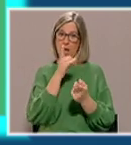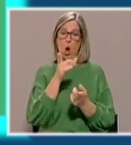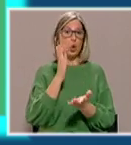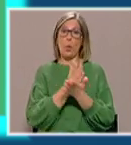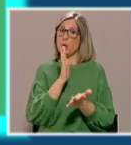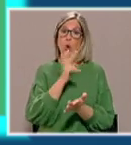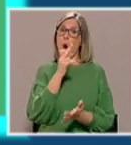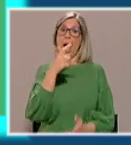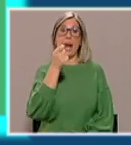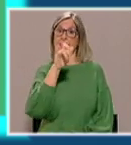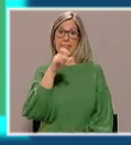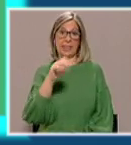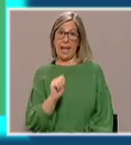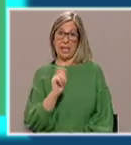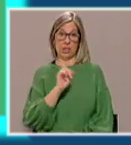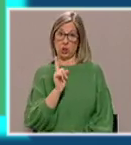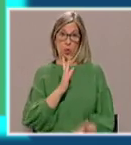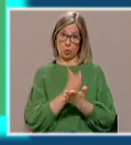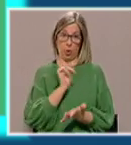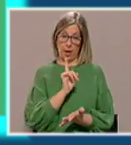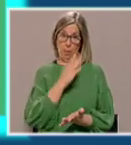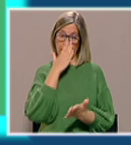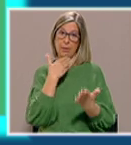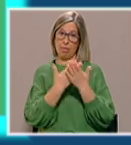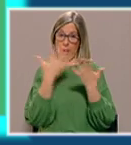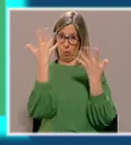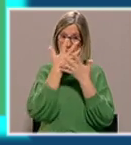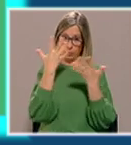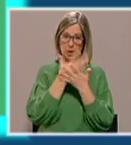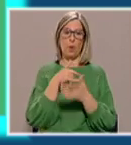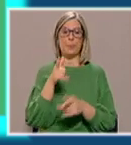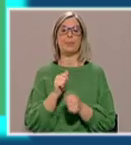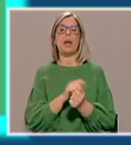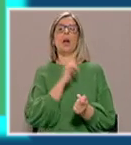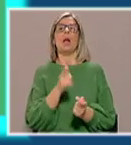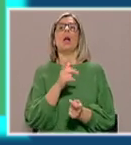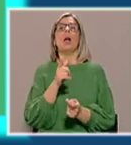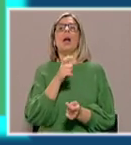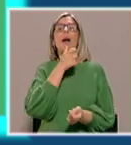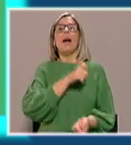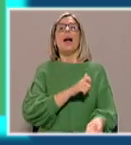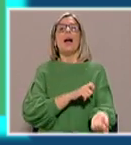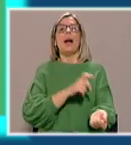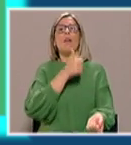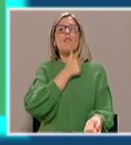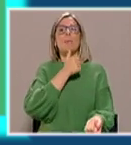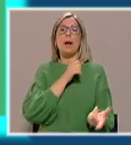pelas artérias. O sangue arterial não tem oxigênio. Verdadeiro ou falso? O que é que vocês acham? É falso. O sangue arterial é